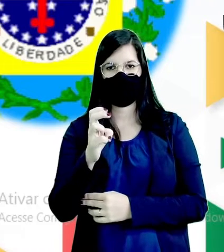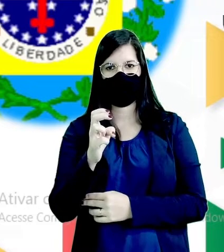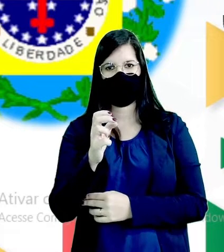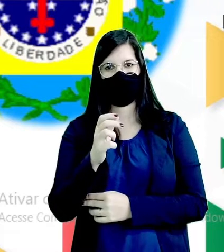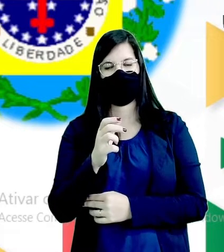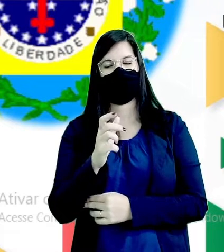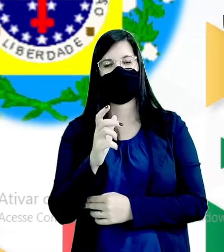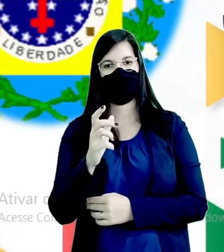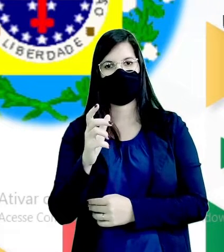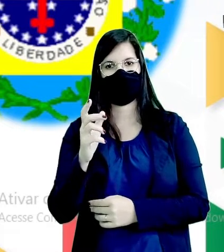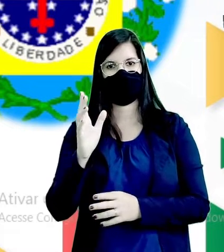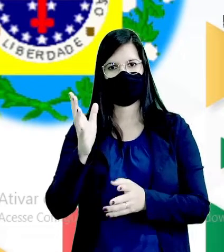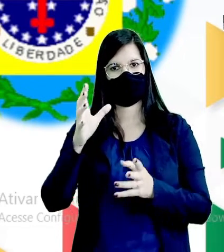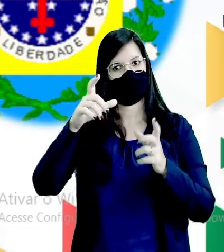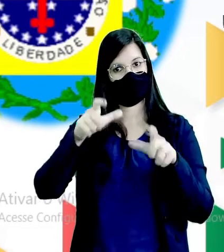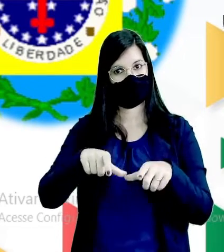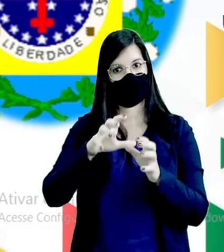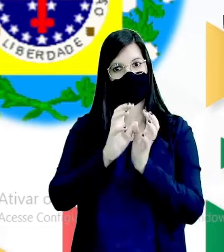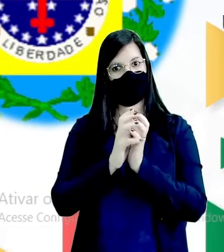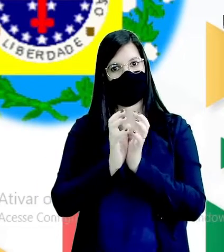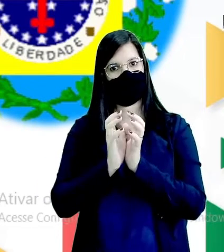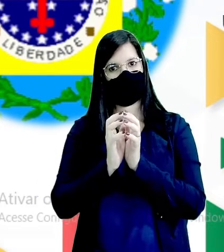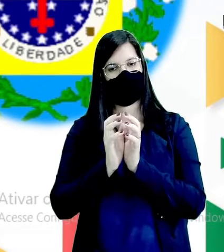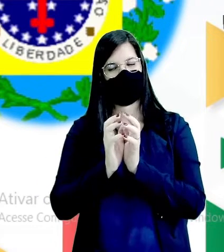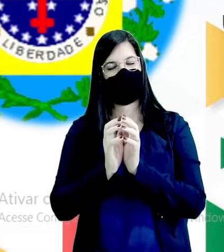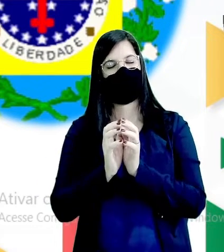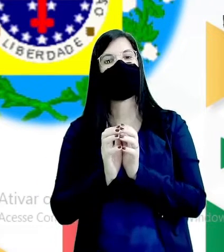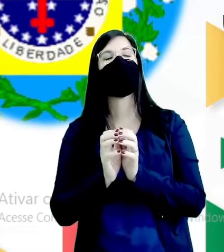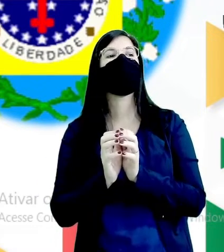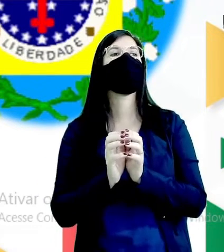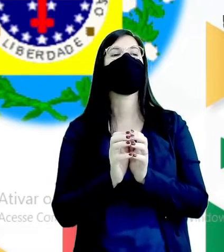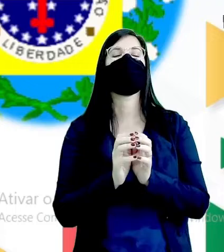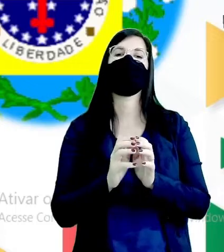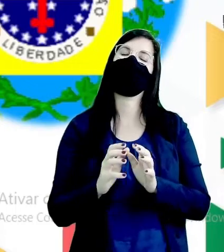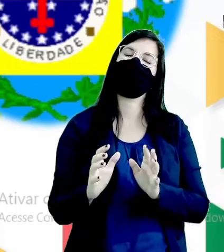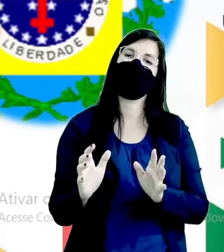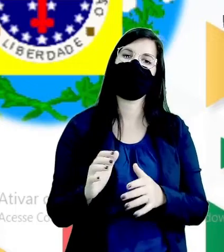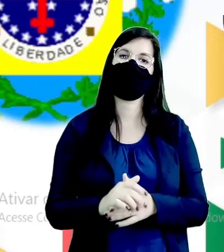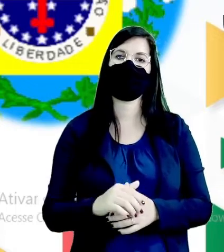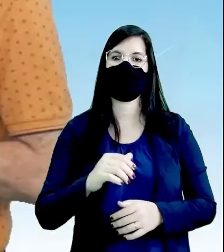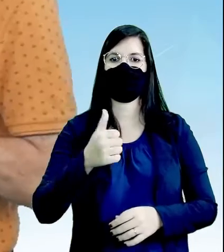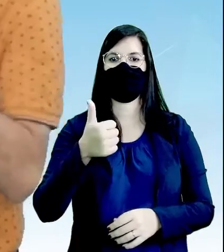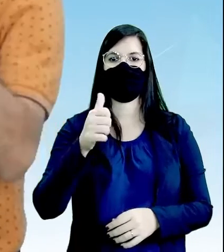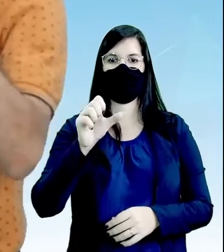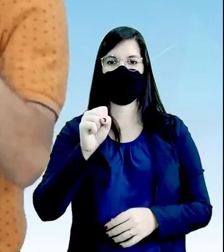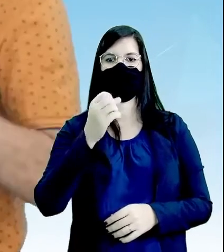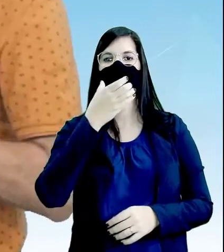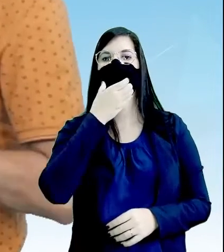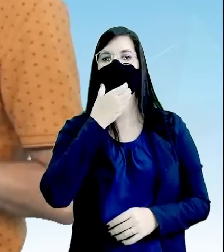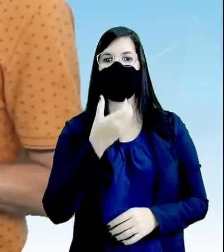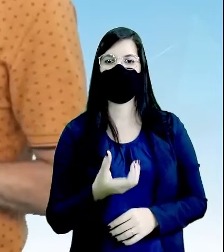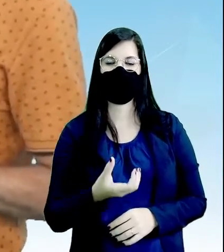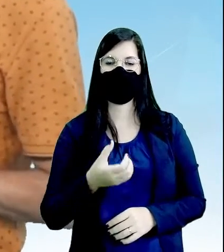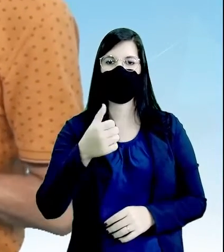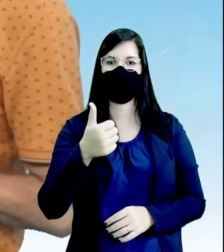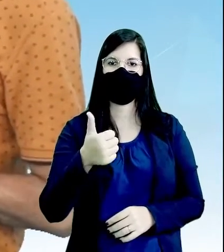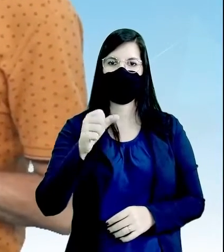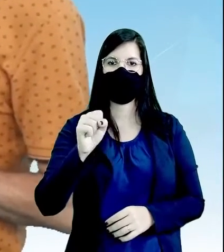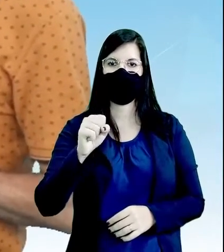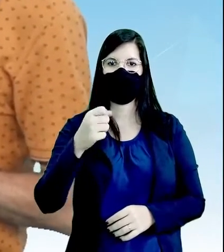dizem que ele foi no dia 18 de dezembro de